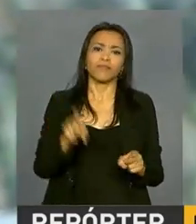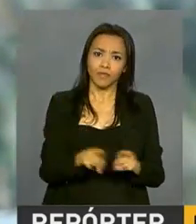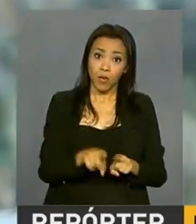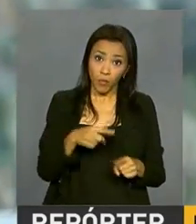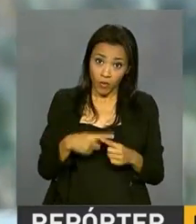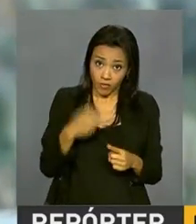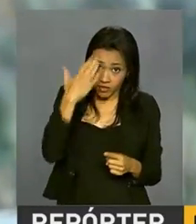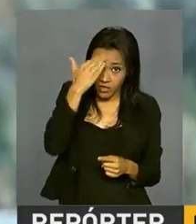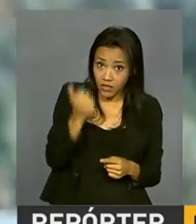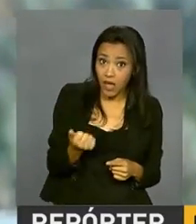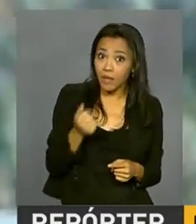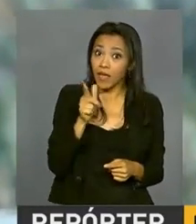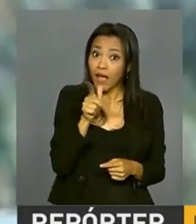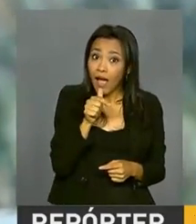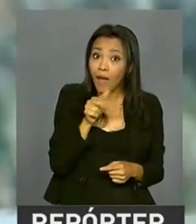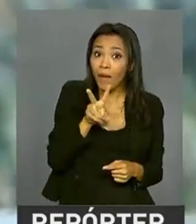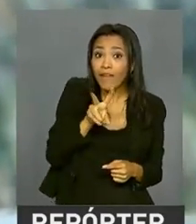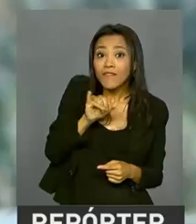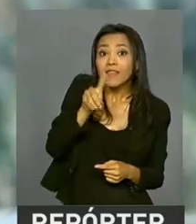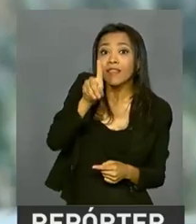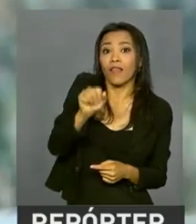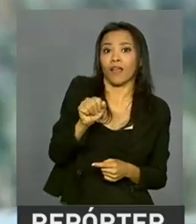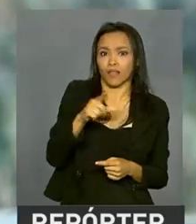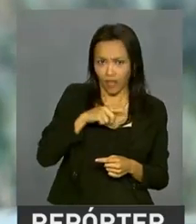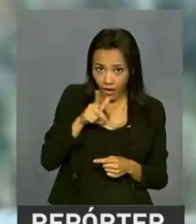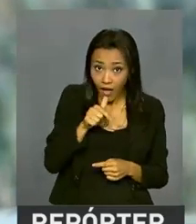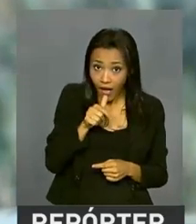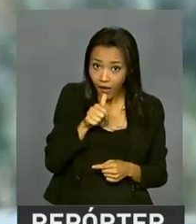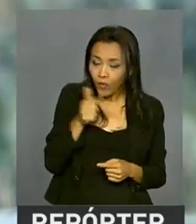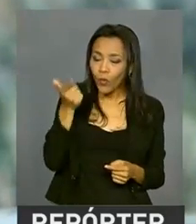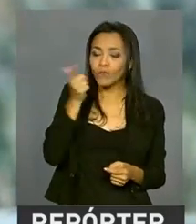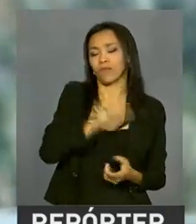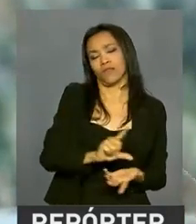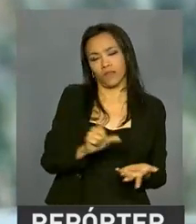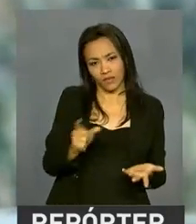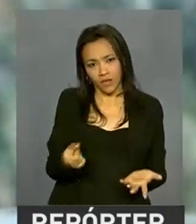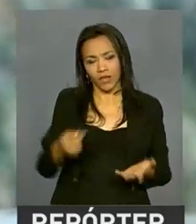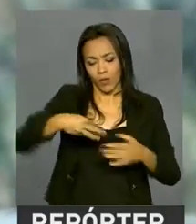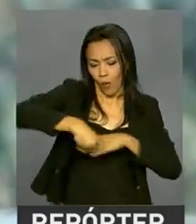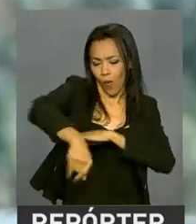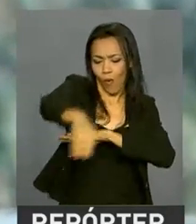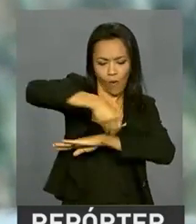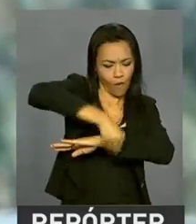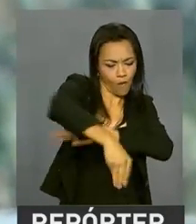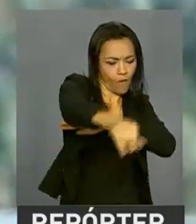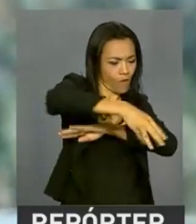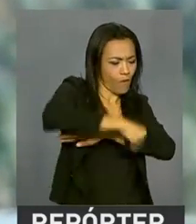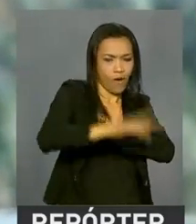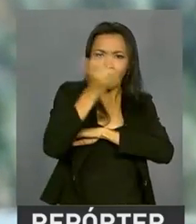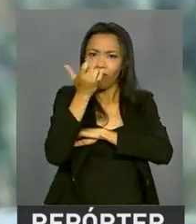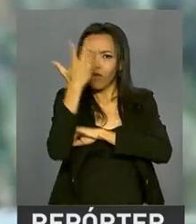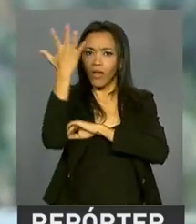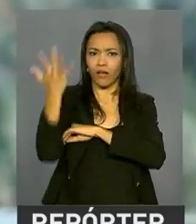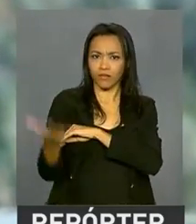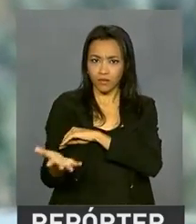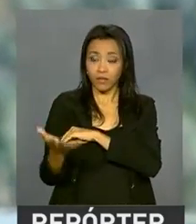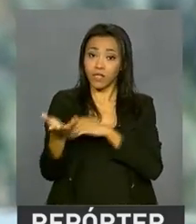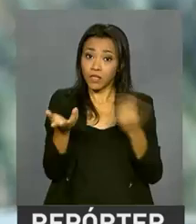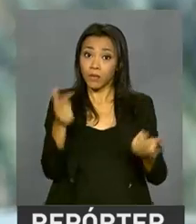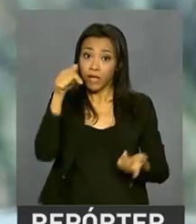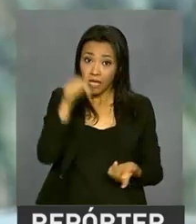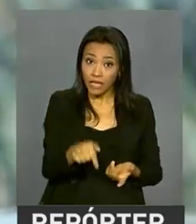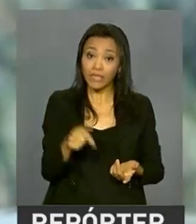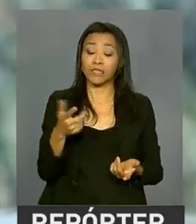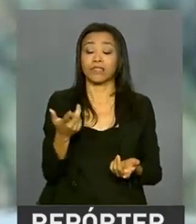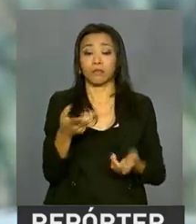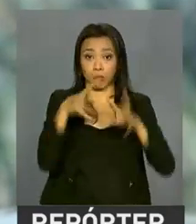porque você sabe que água é vida. E se você tiver água, você vai conseguir a produzir com mais facilidade, né? Então, esse projeto